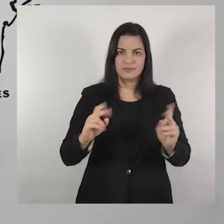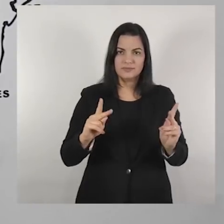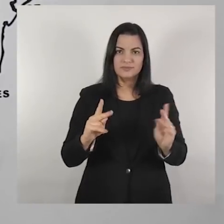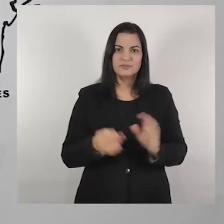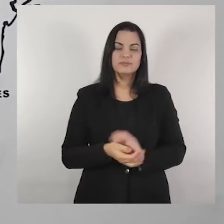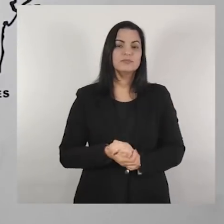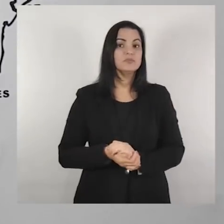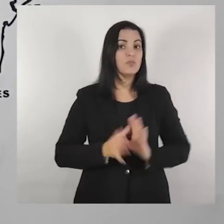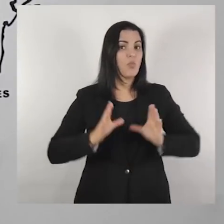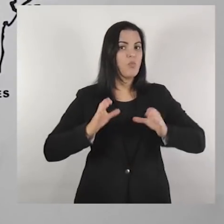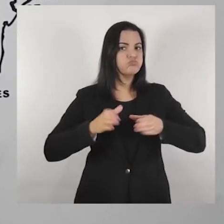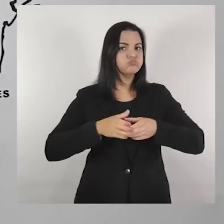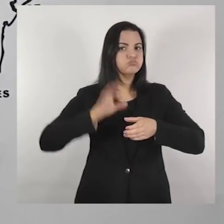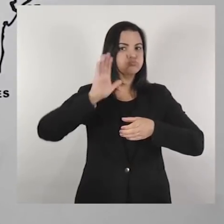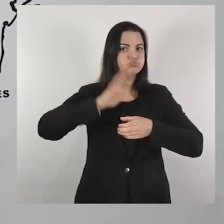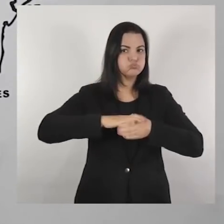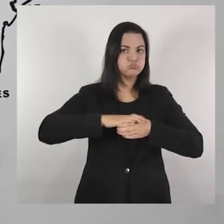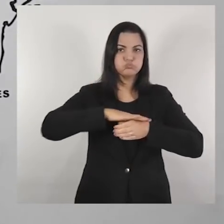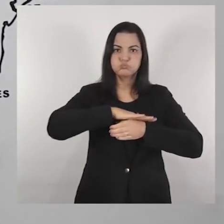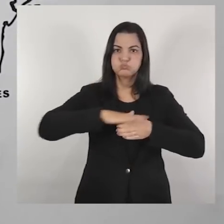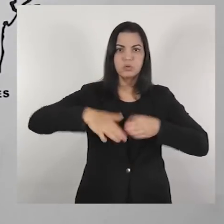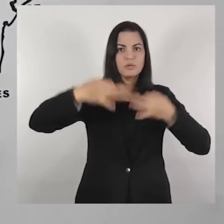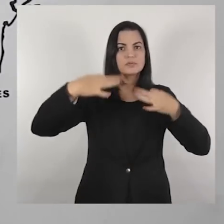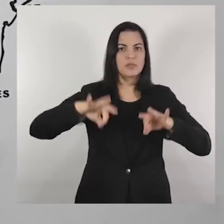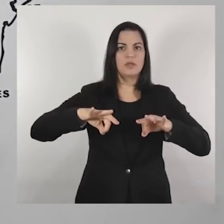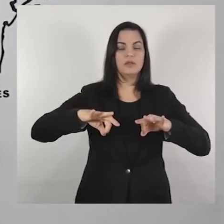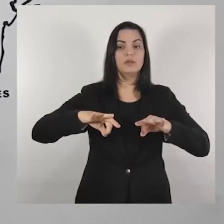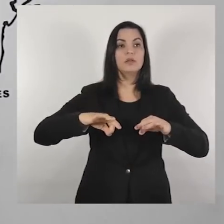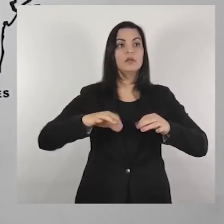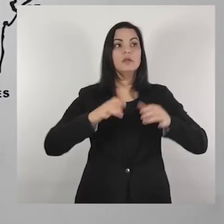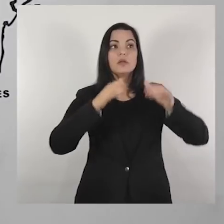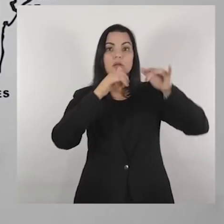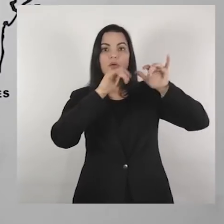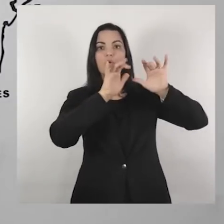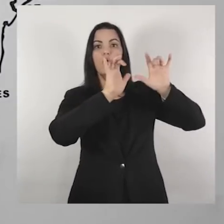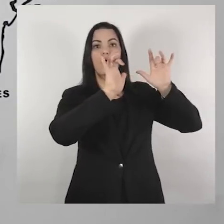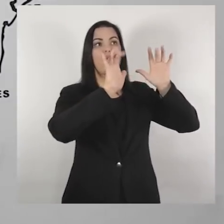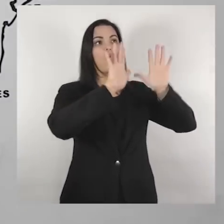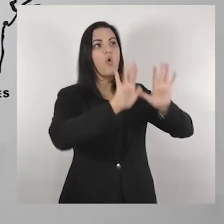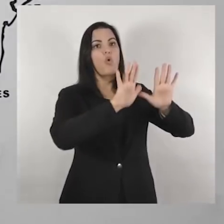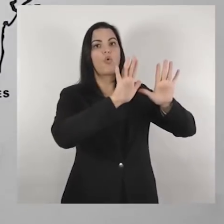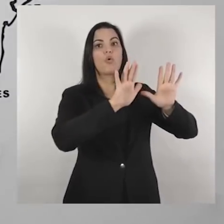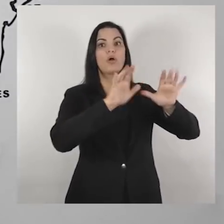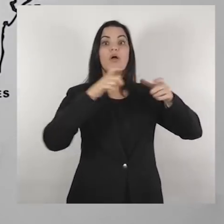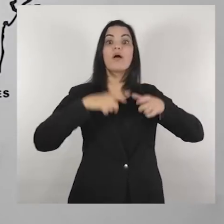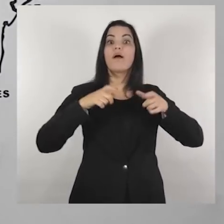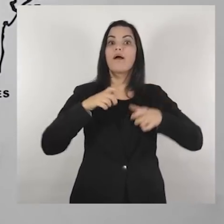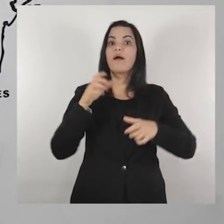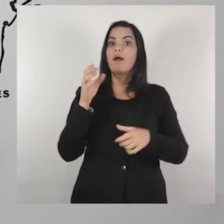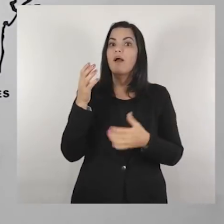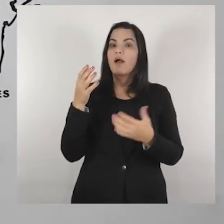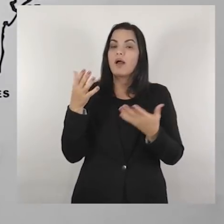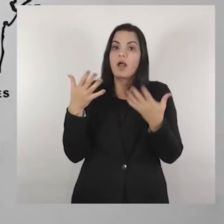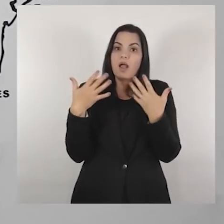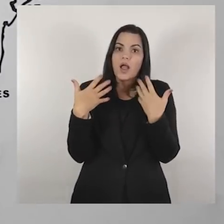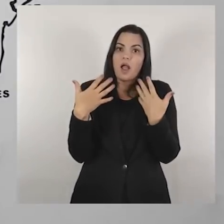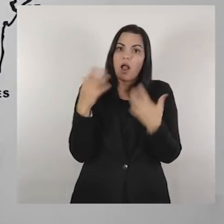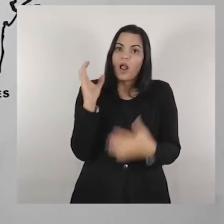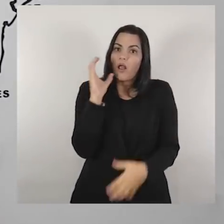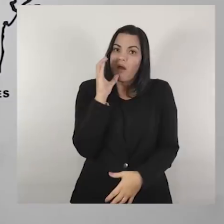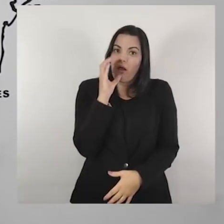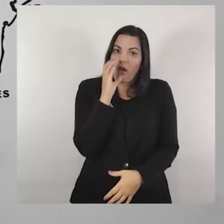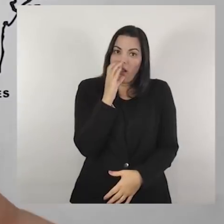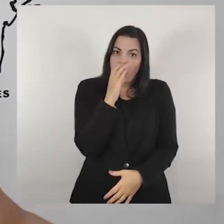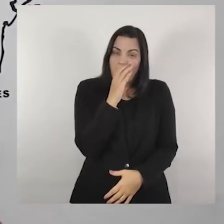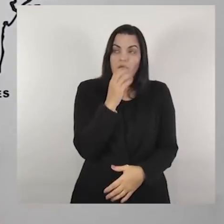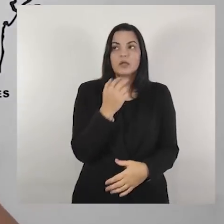tá bom? Deixa bem fechadinho e coloca num lugar quente. Não é para colocar